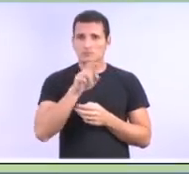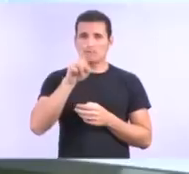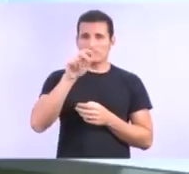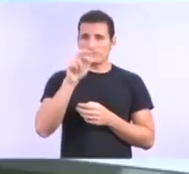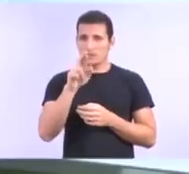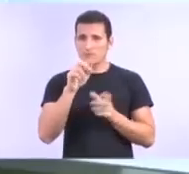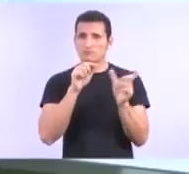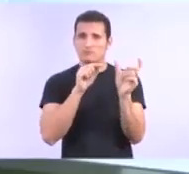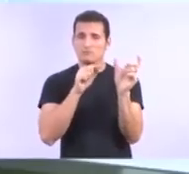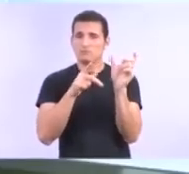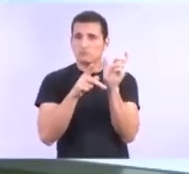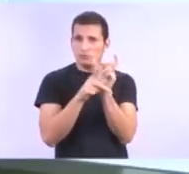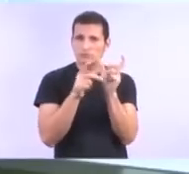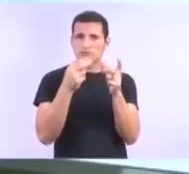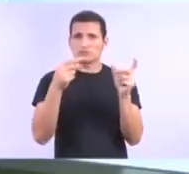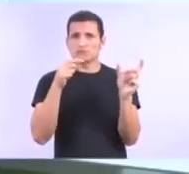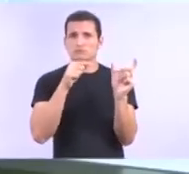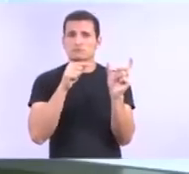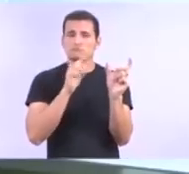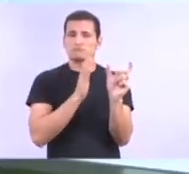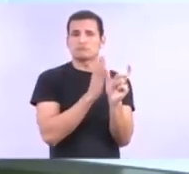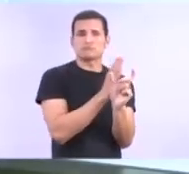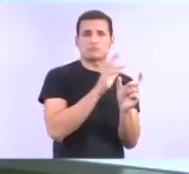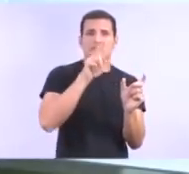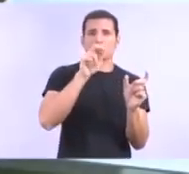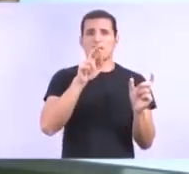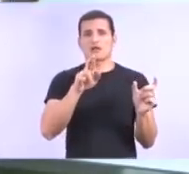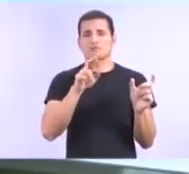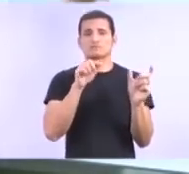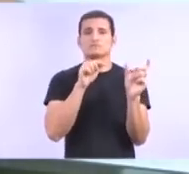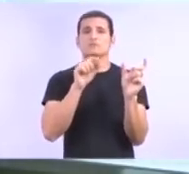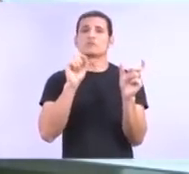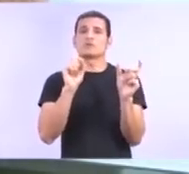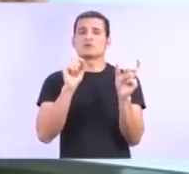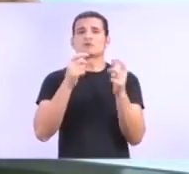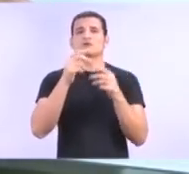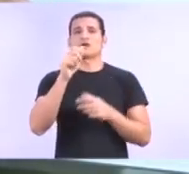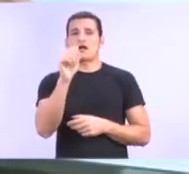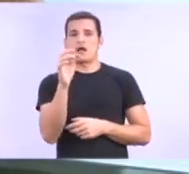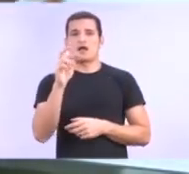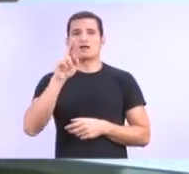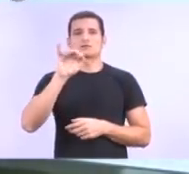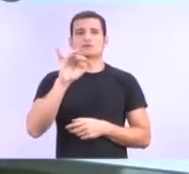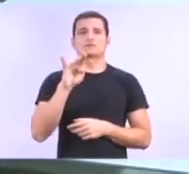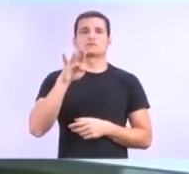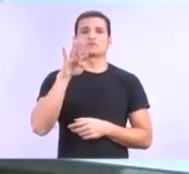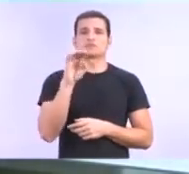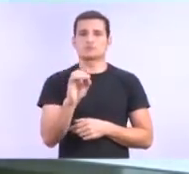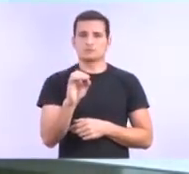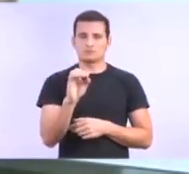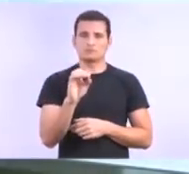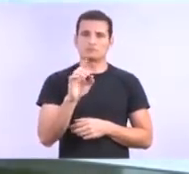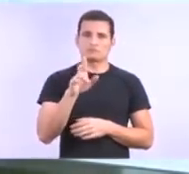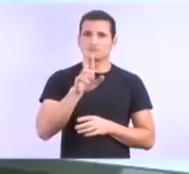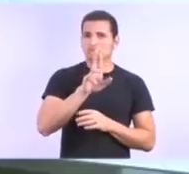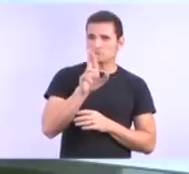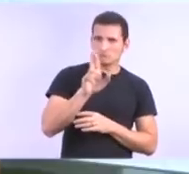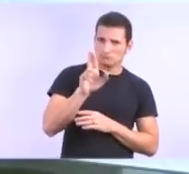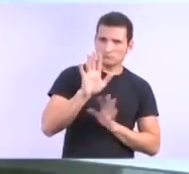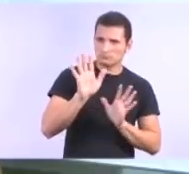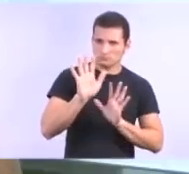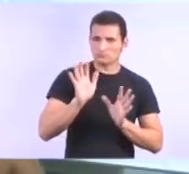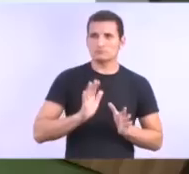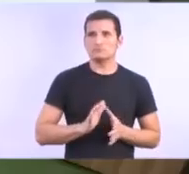que faz parte do objeto, ele deixa de ser uma variável e passa a ser um atributo. A questão é a nomenclatura. A declaração